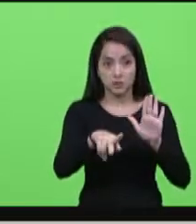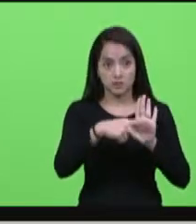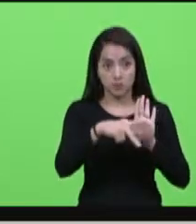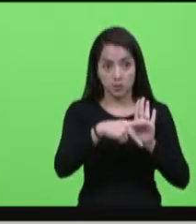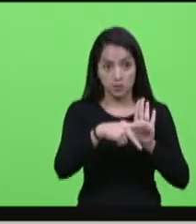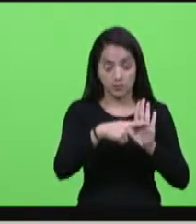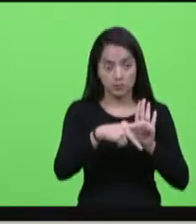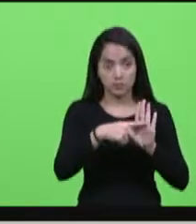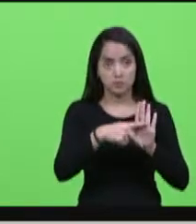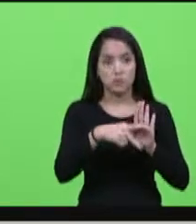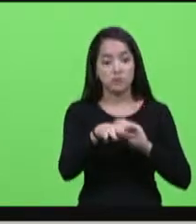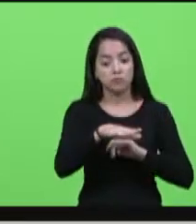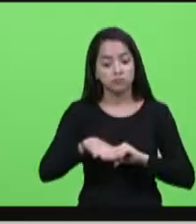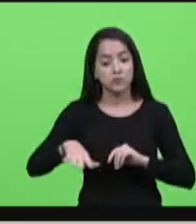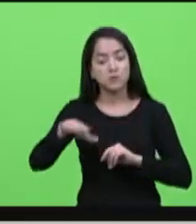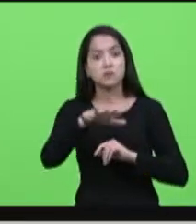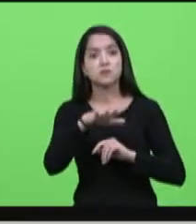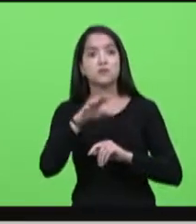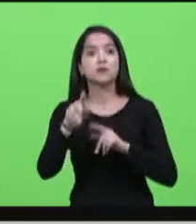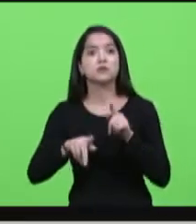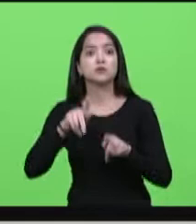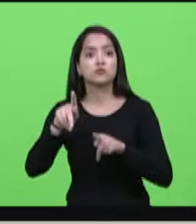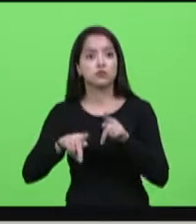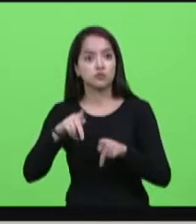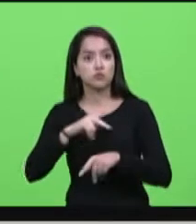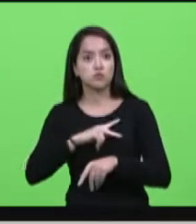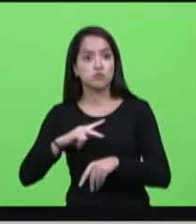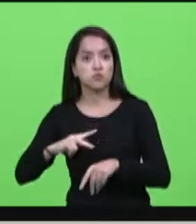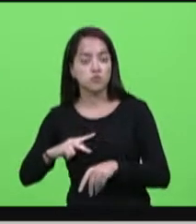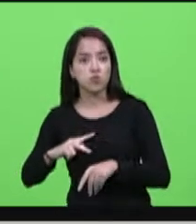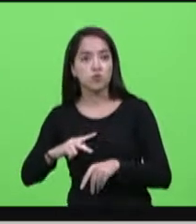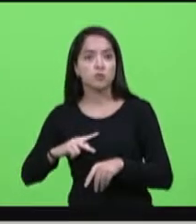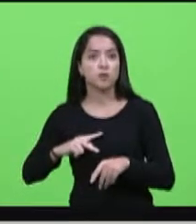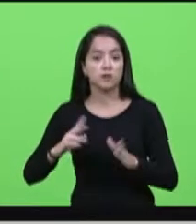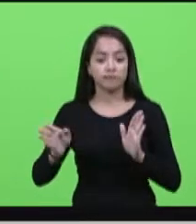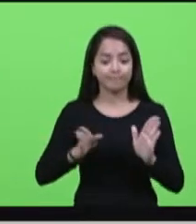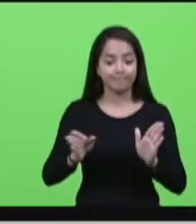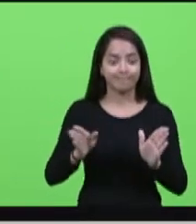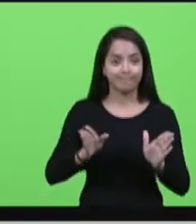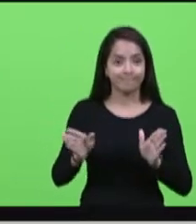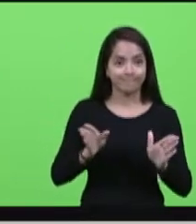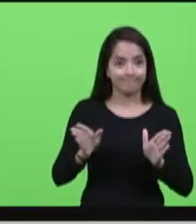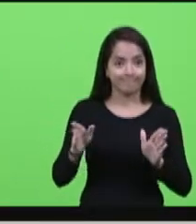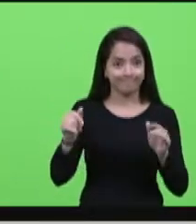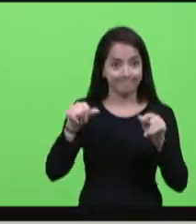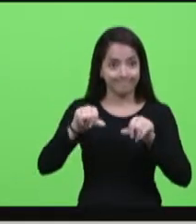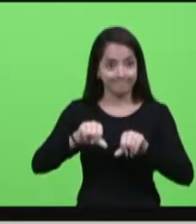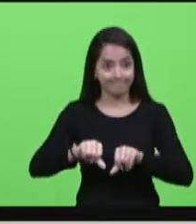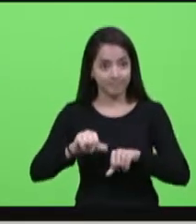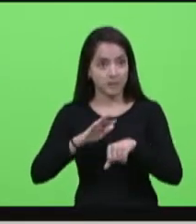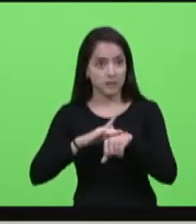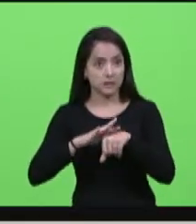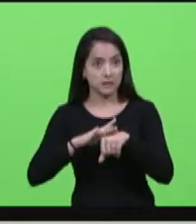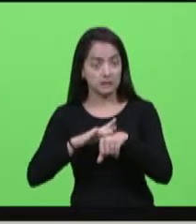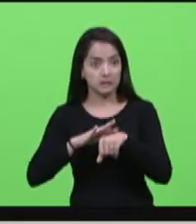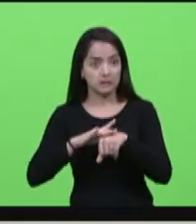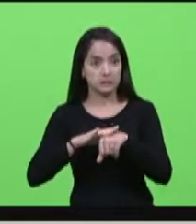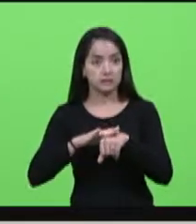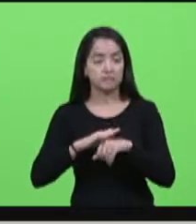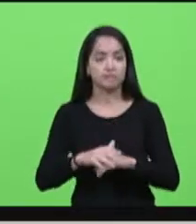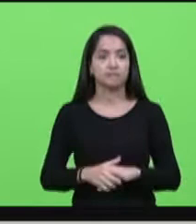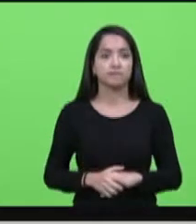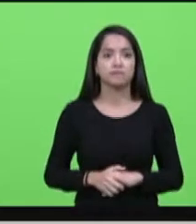como em espaços públicos em tempos de crise ocasionadas por moléstias contagiosas ou catástrofes